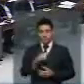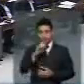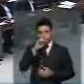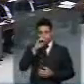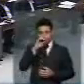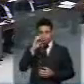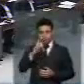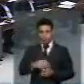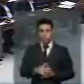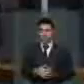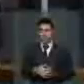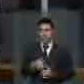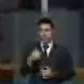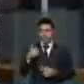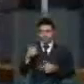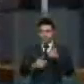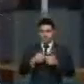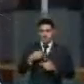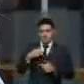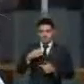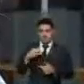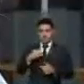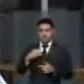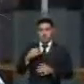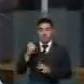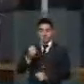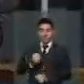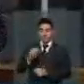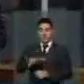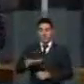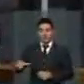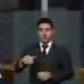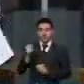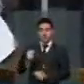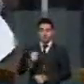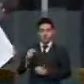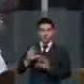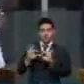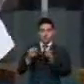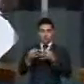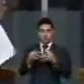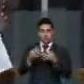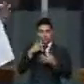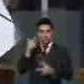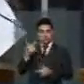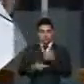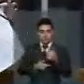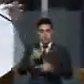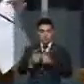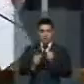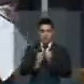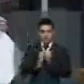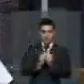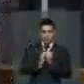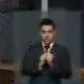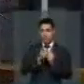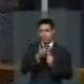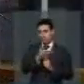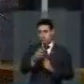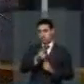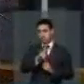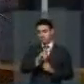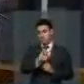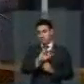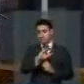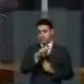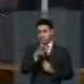Como voluntária da pastoral da criança, da pastoral da família, num trabalho muito paralelo ao lado dos senhores e senhoras, eu